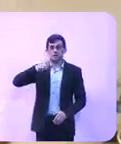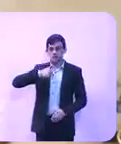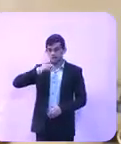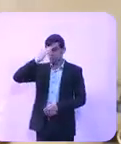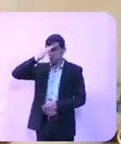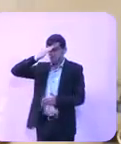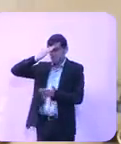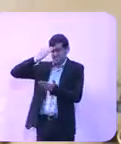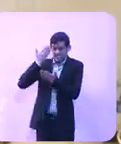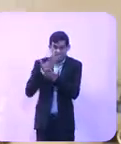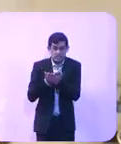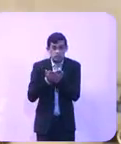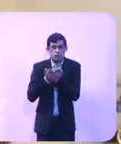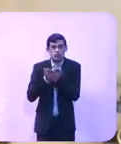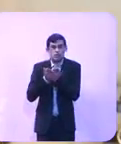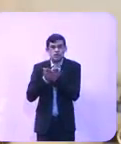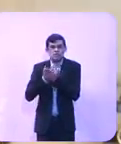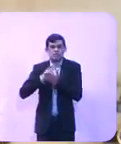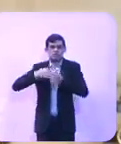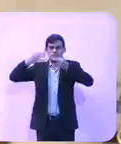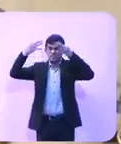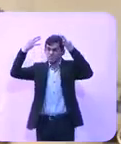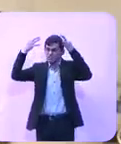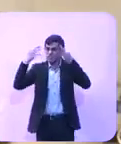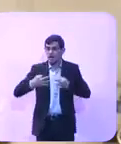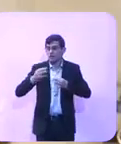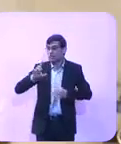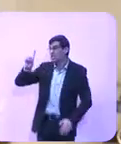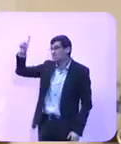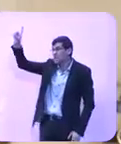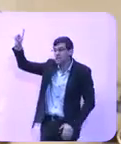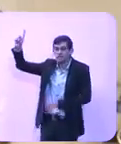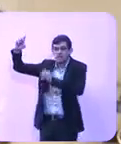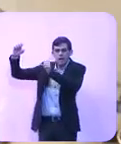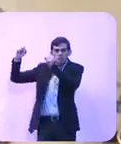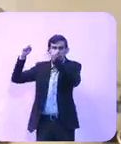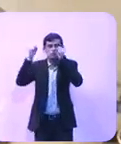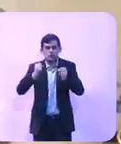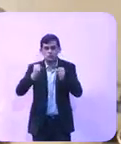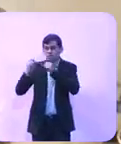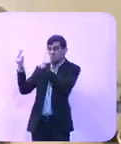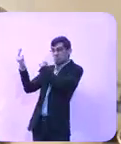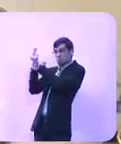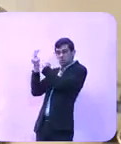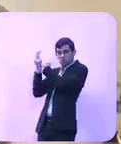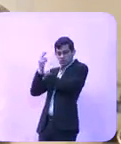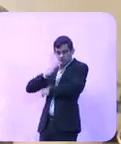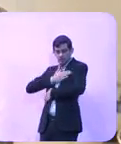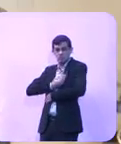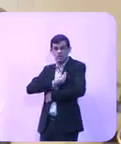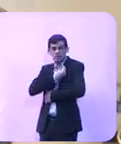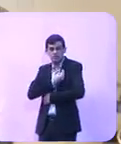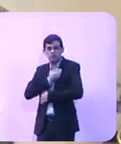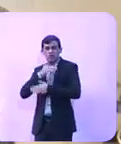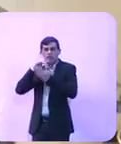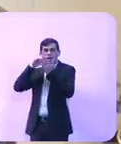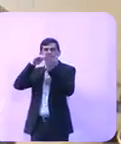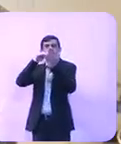estou crendo, e estou bem certo de que Ele é poderoso para guardar o meu tesouro até o